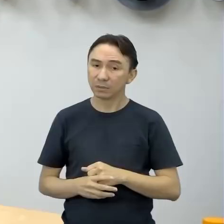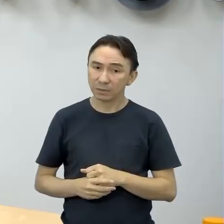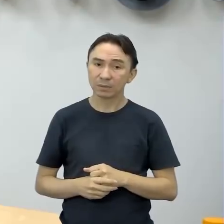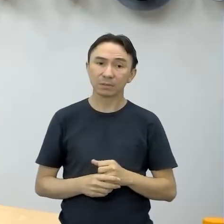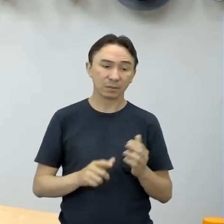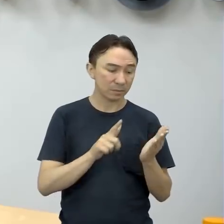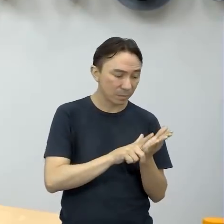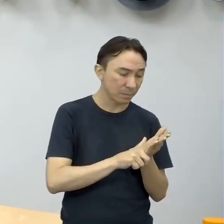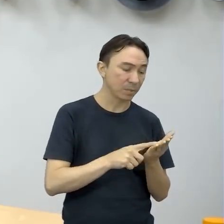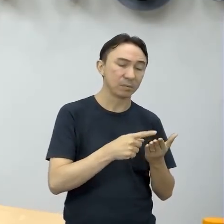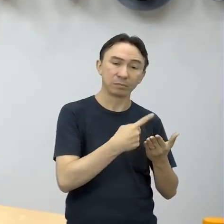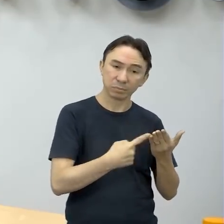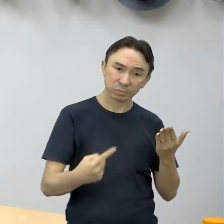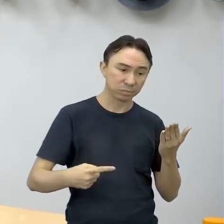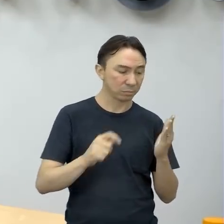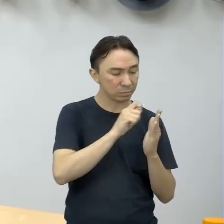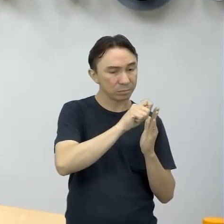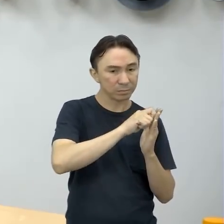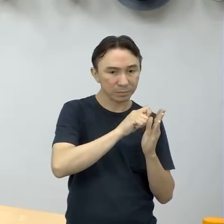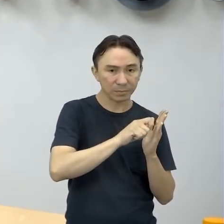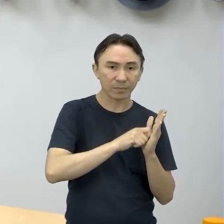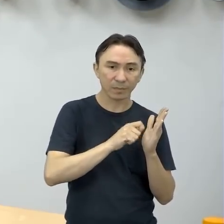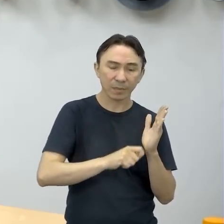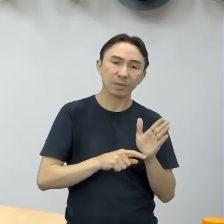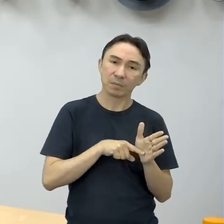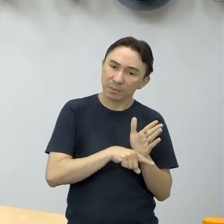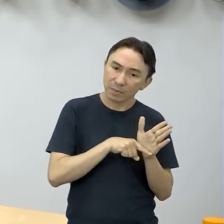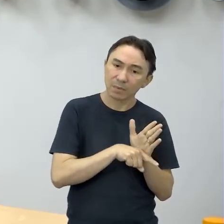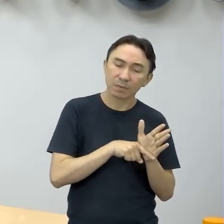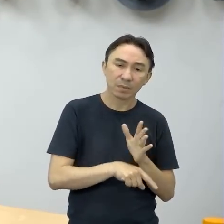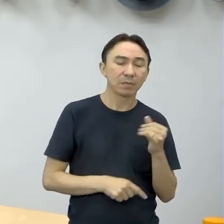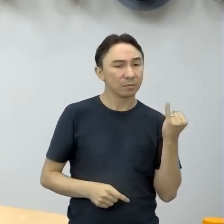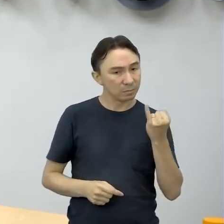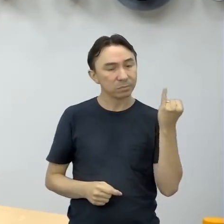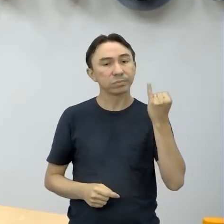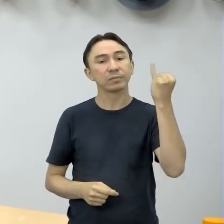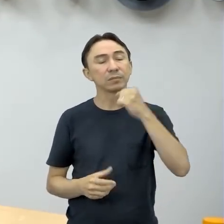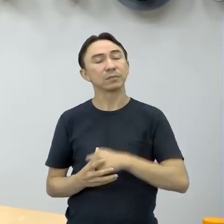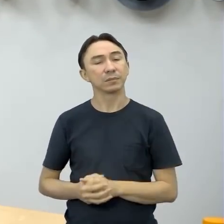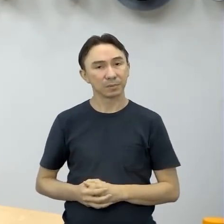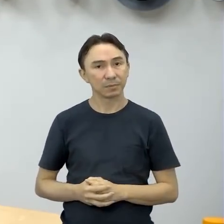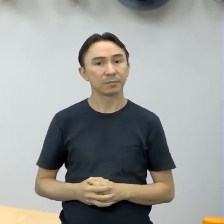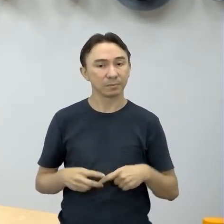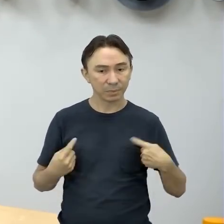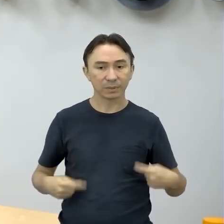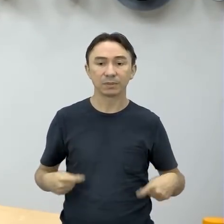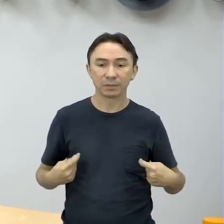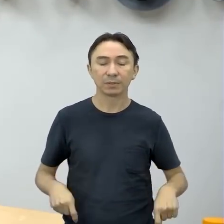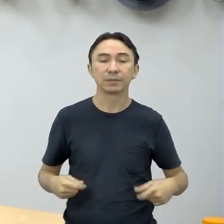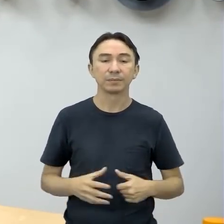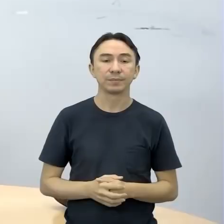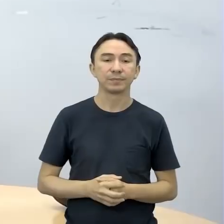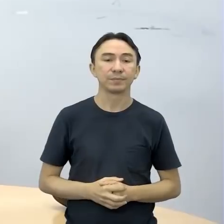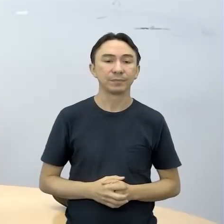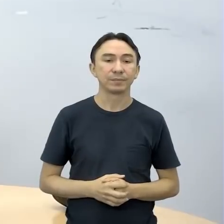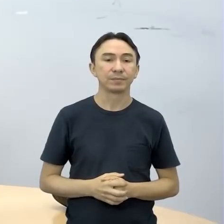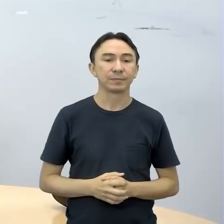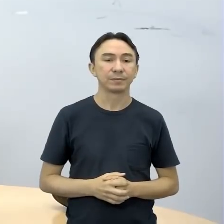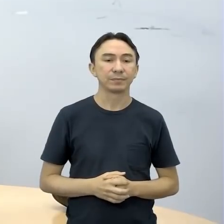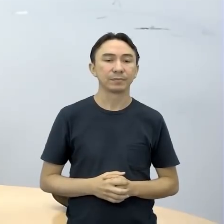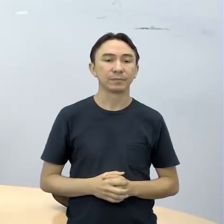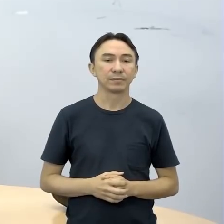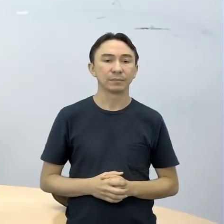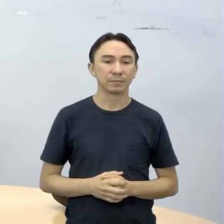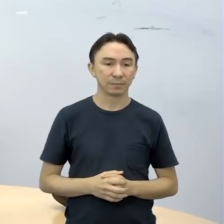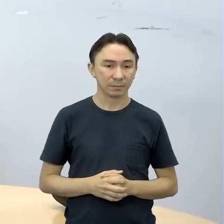de bordo, né? As pesquisas registradas, é muito importante isso daí. O diário de bordo,